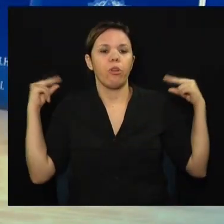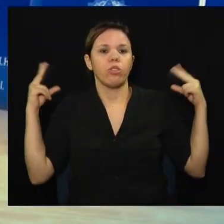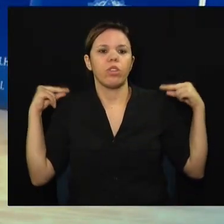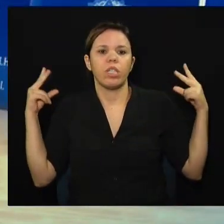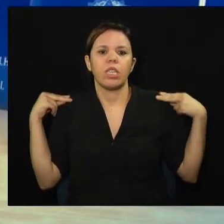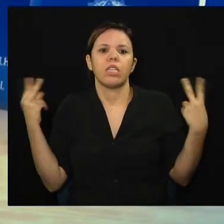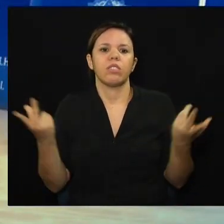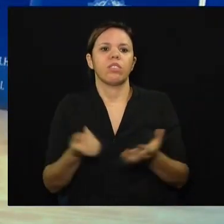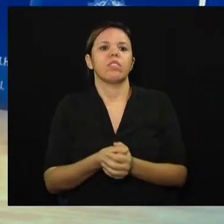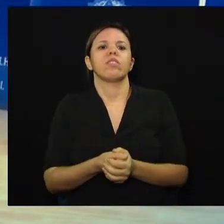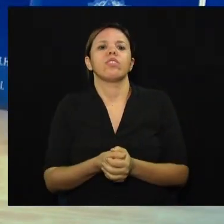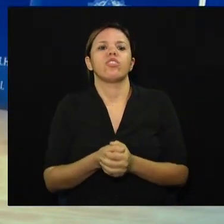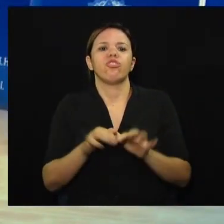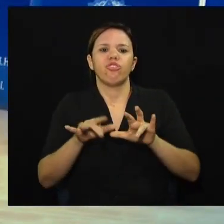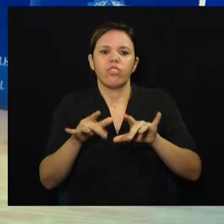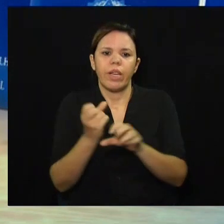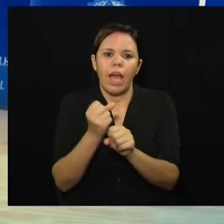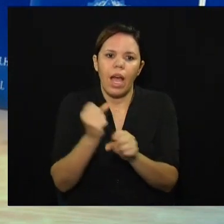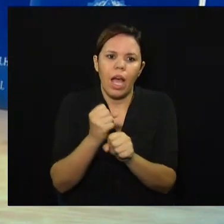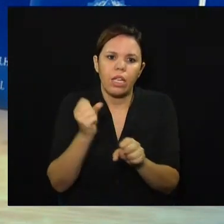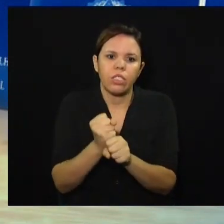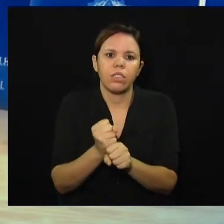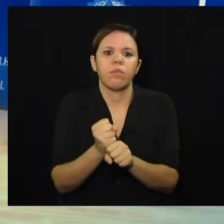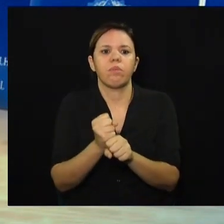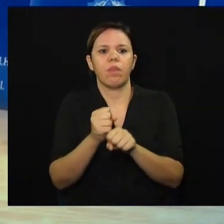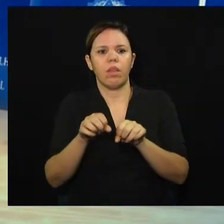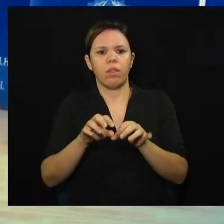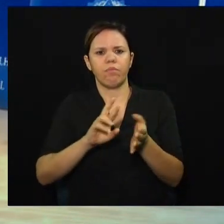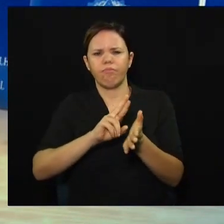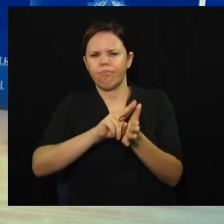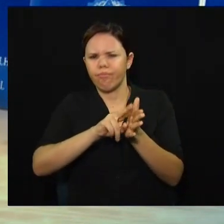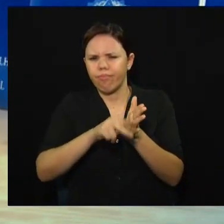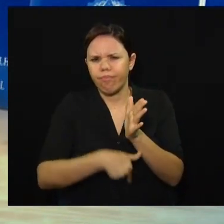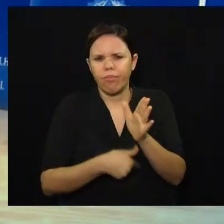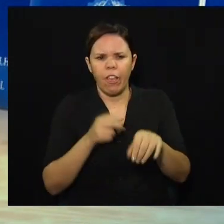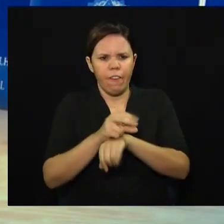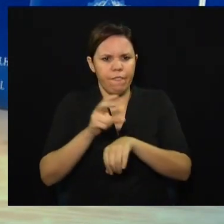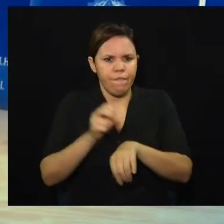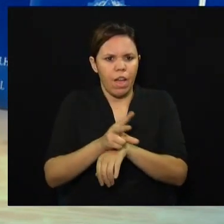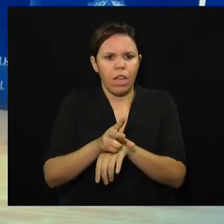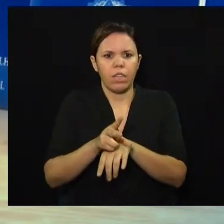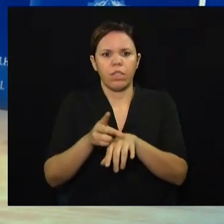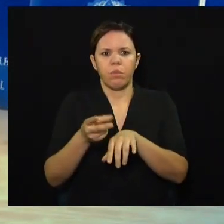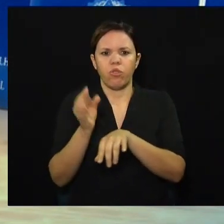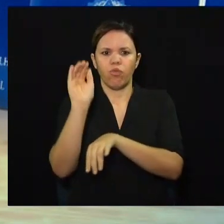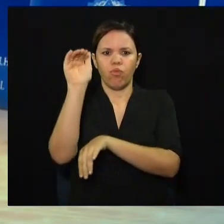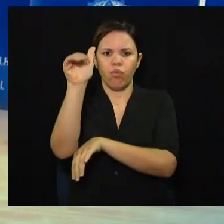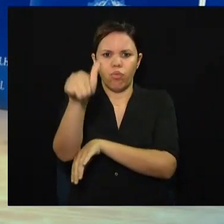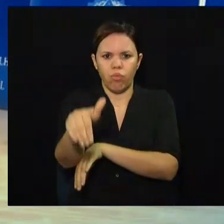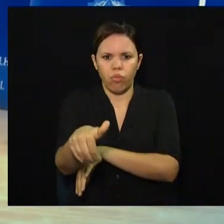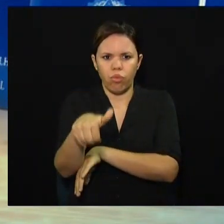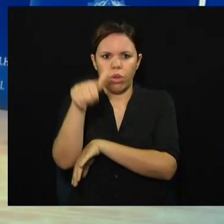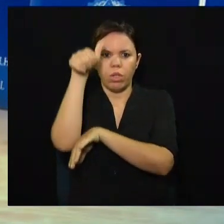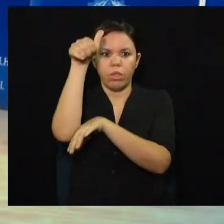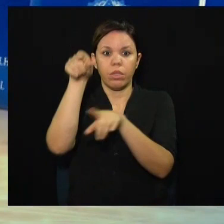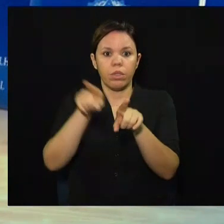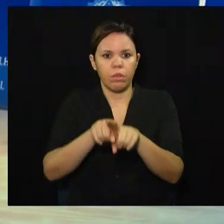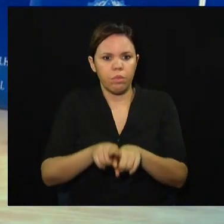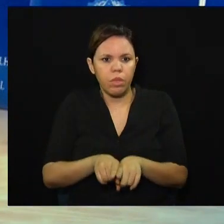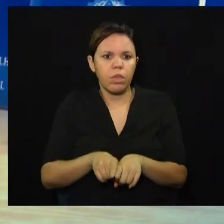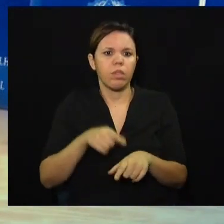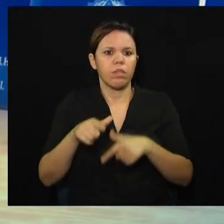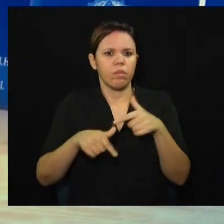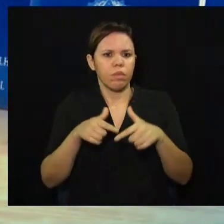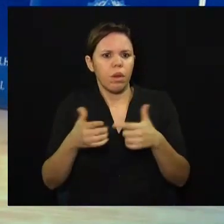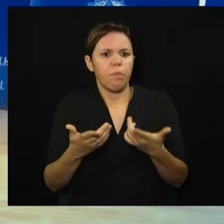lotérico operador de máquina copiadora operador de máquinas roçadeiras e motosserra operador de pá carregadeira